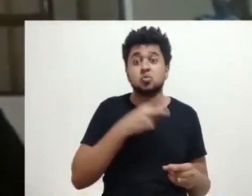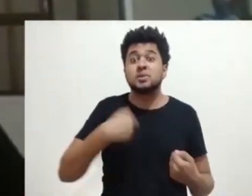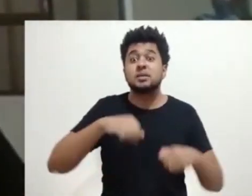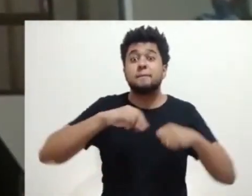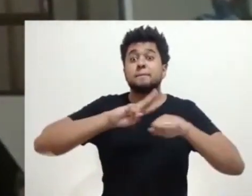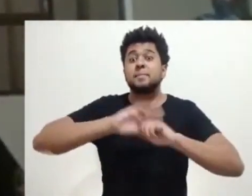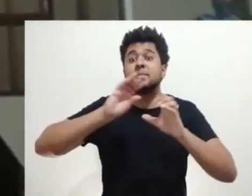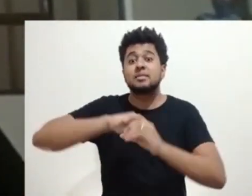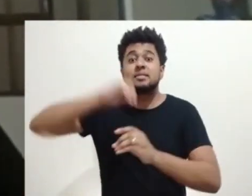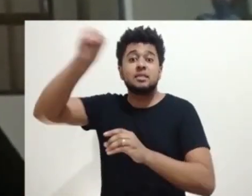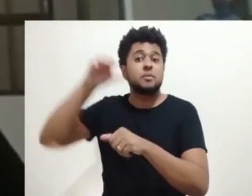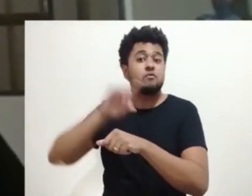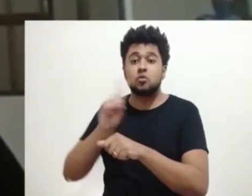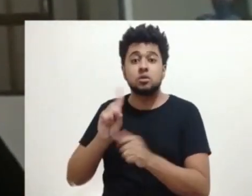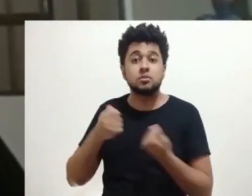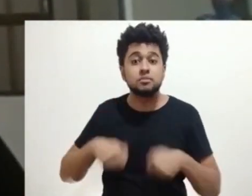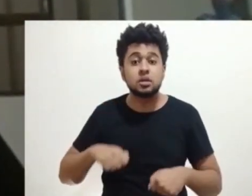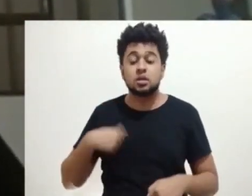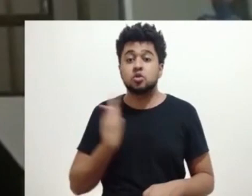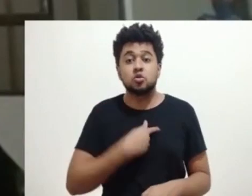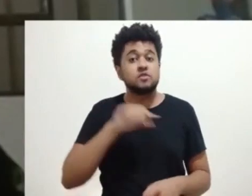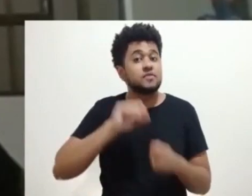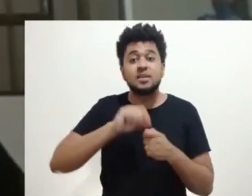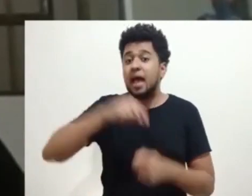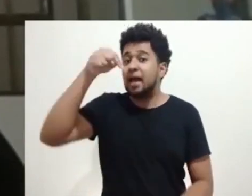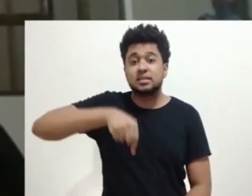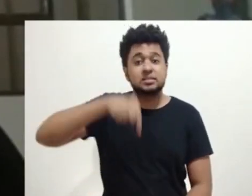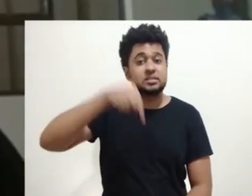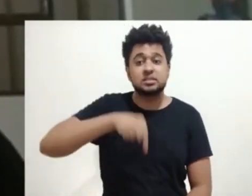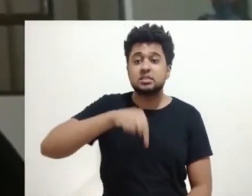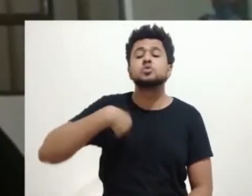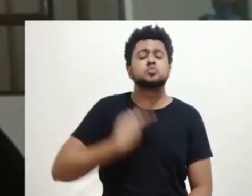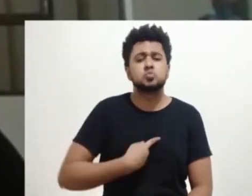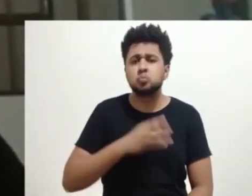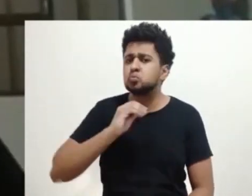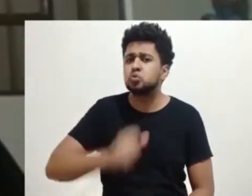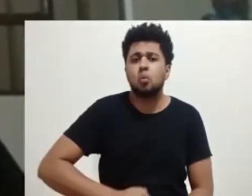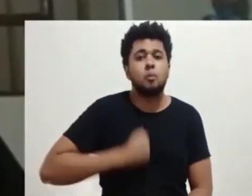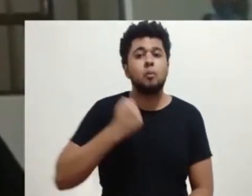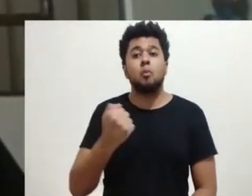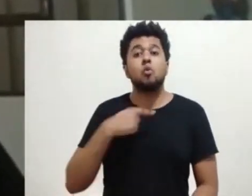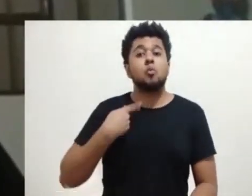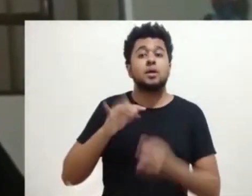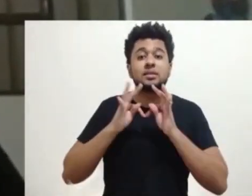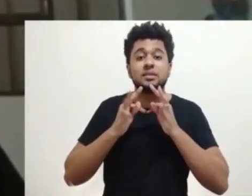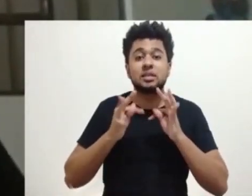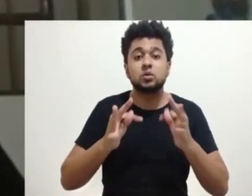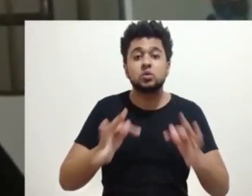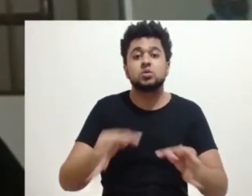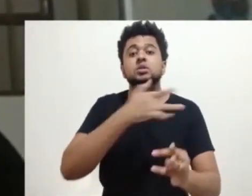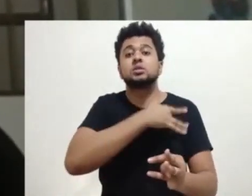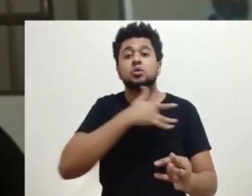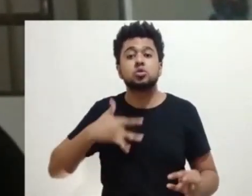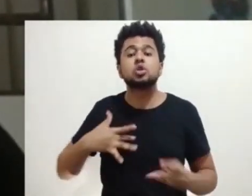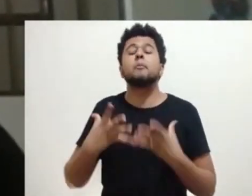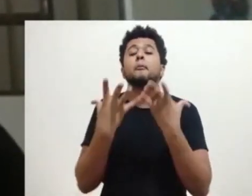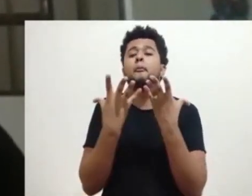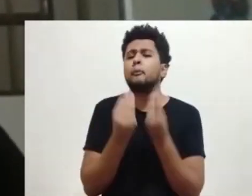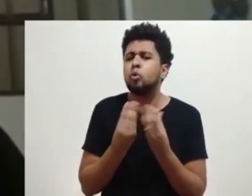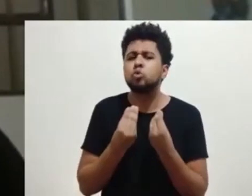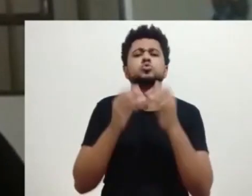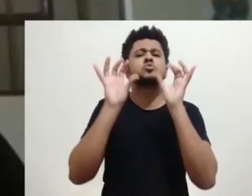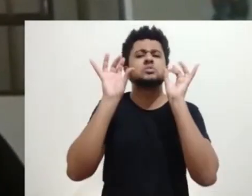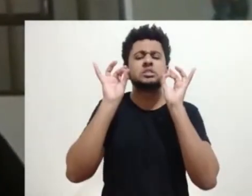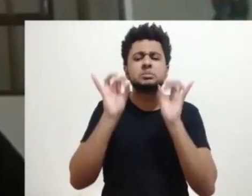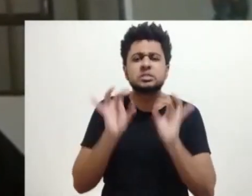um insumo, a gente vai fazer aqui, então a gente fica autossuficiente numa tecnologia da saúde muito, muito